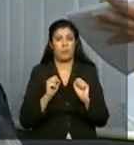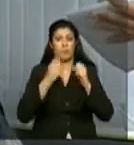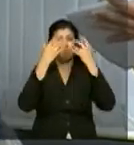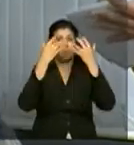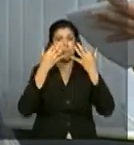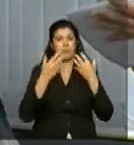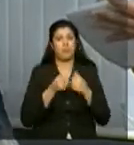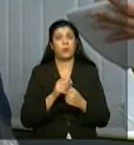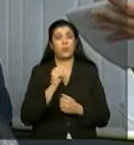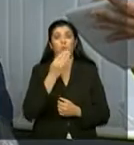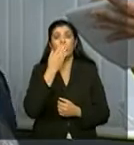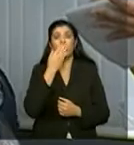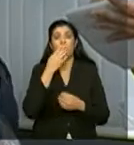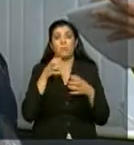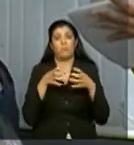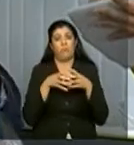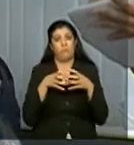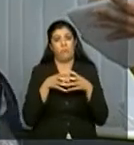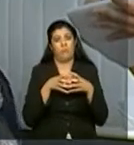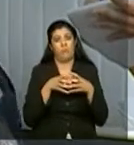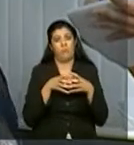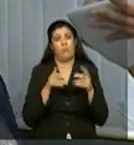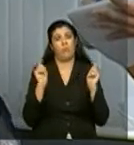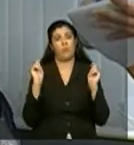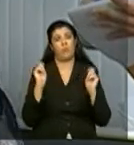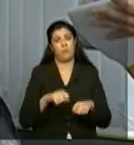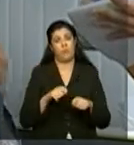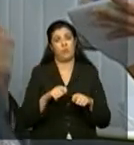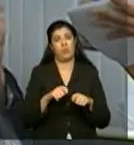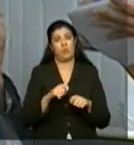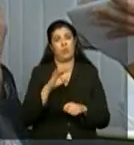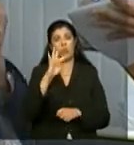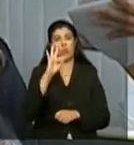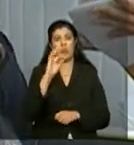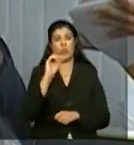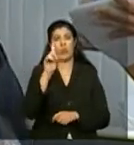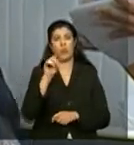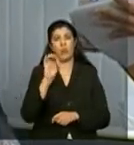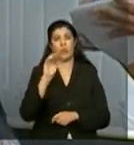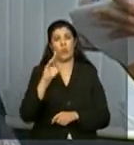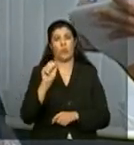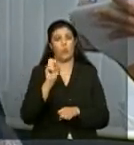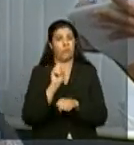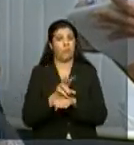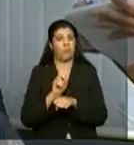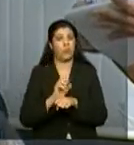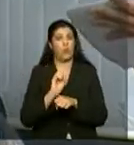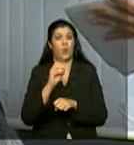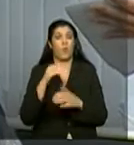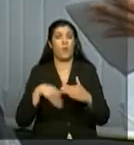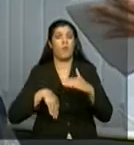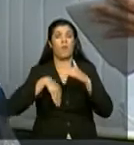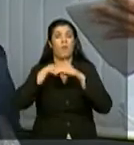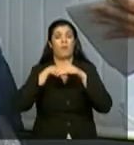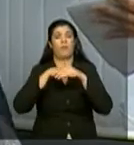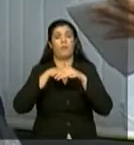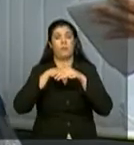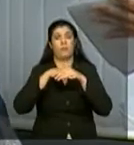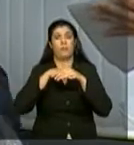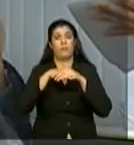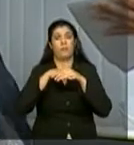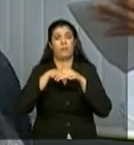concentrações potencialmente tóxicas o que poderia limitar em ele me dê